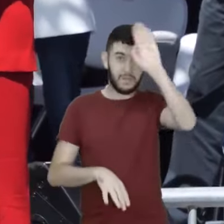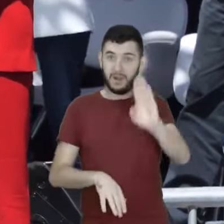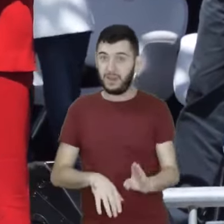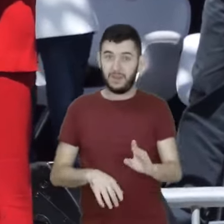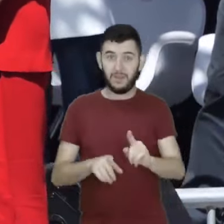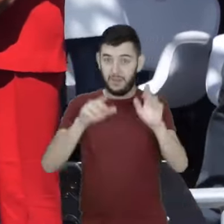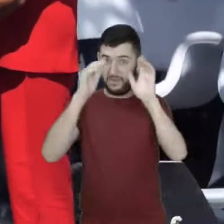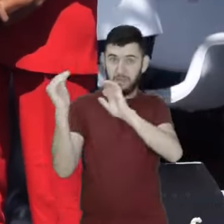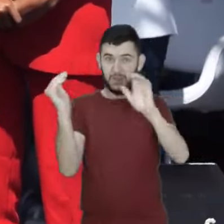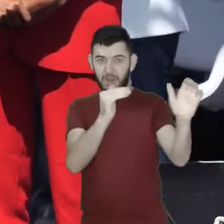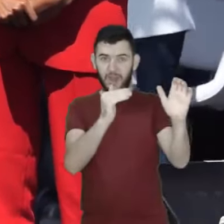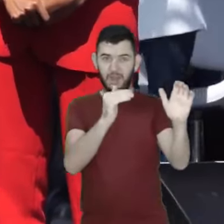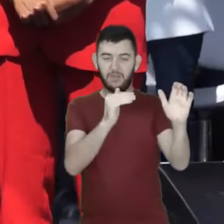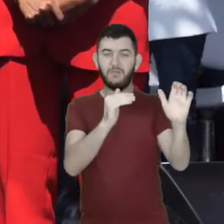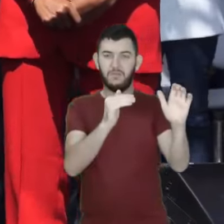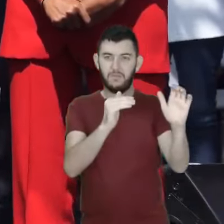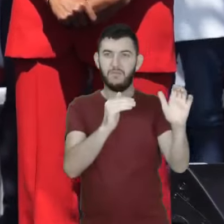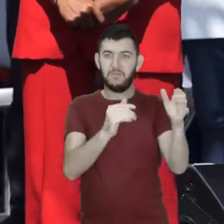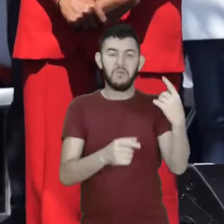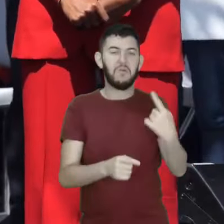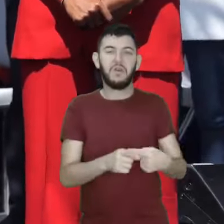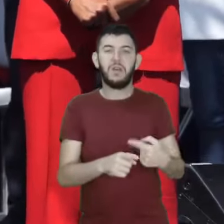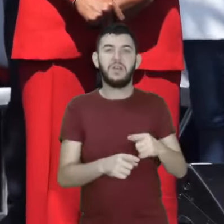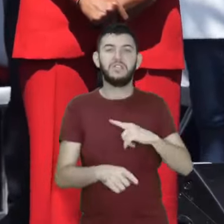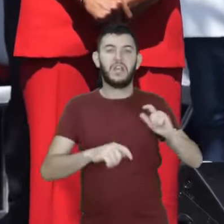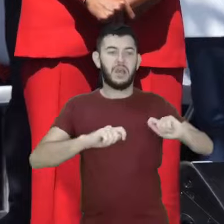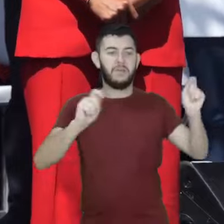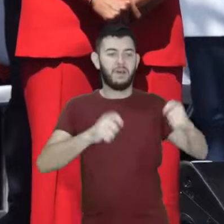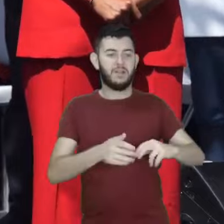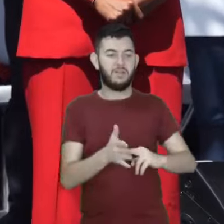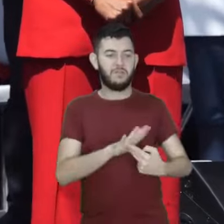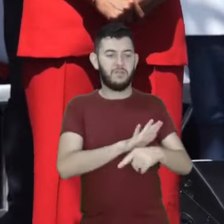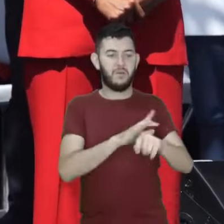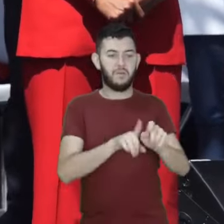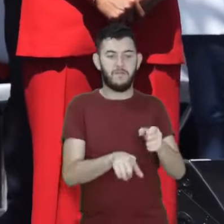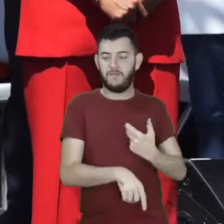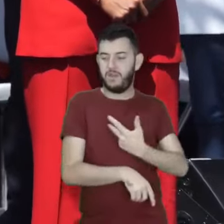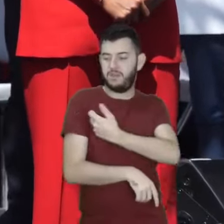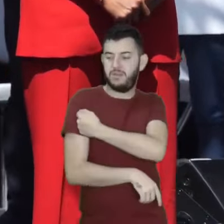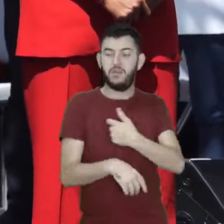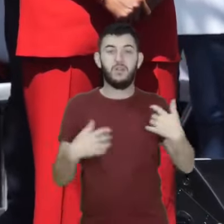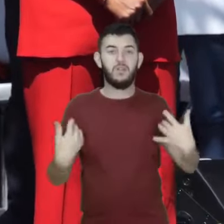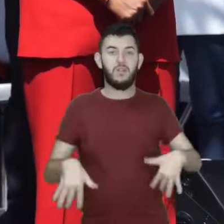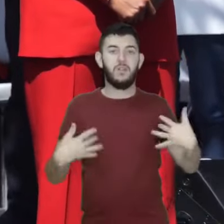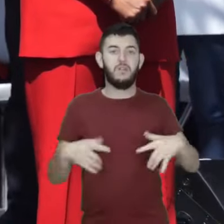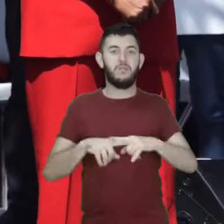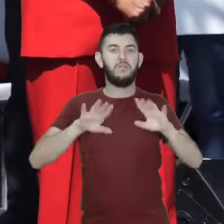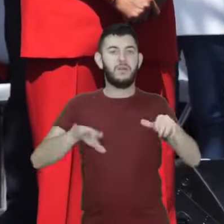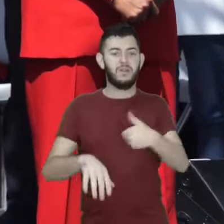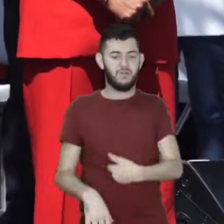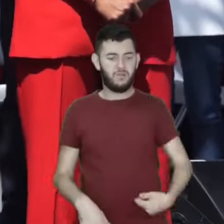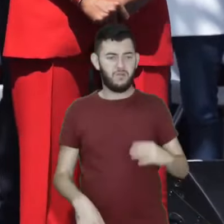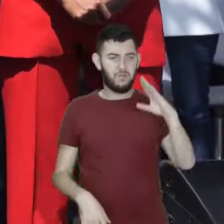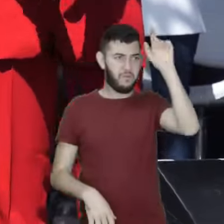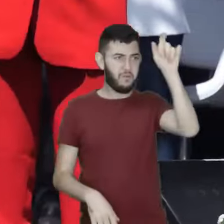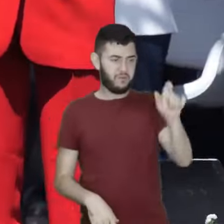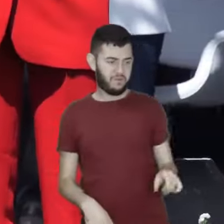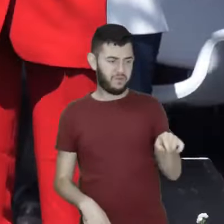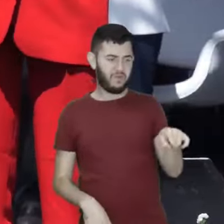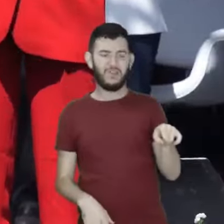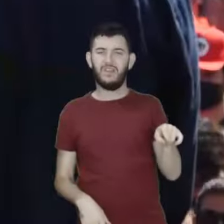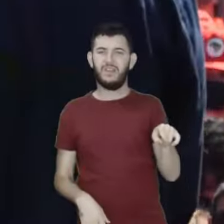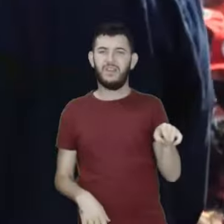pela sua capacidade de vacinação e no governo desse cidadão. Ele trocou em poucos meses